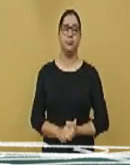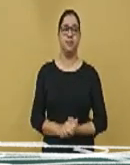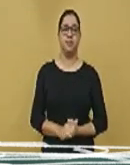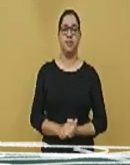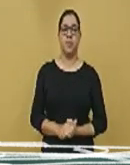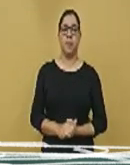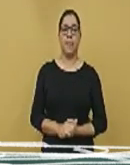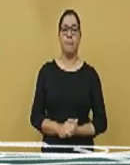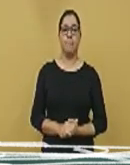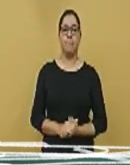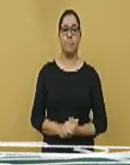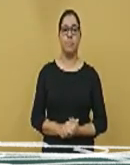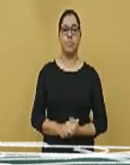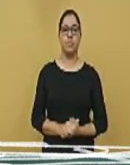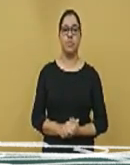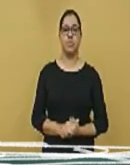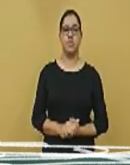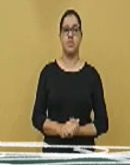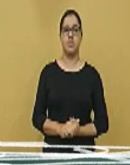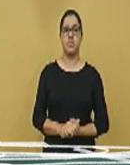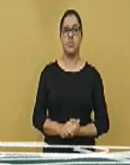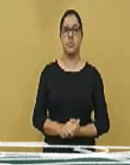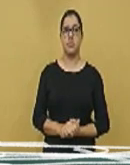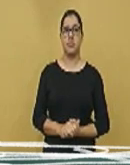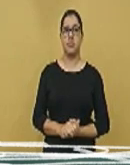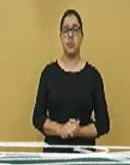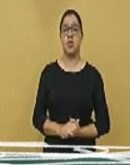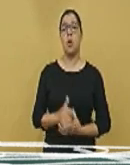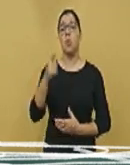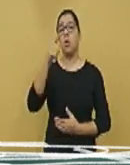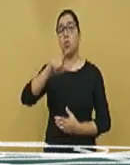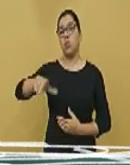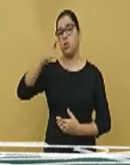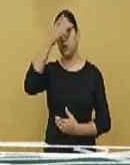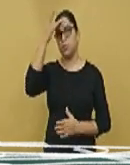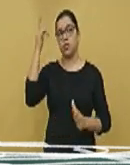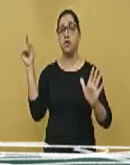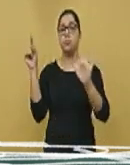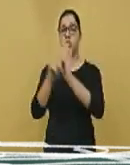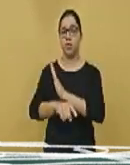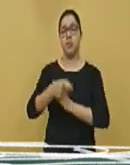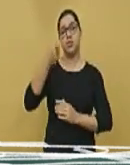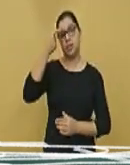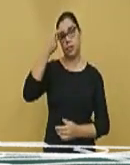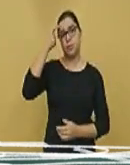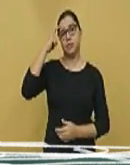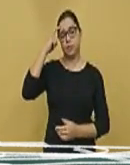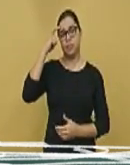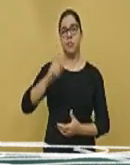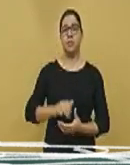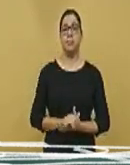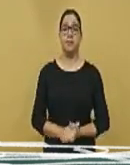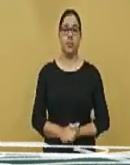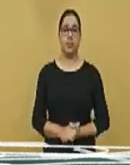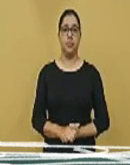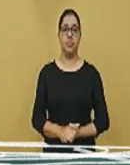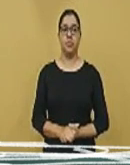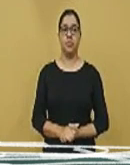E o próximo a ser sorteado vai perguntar para a professora Liane para fechar o trido da mesa.